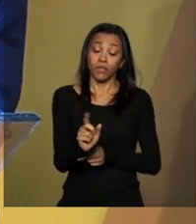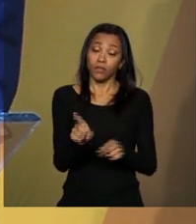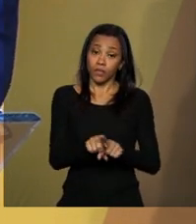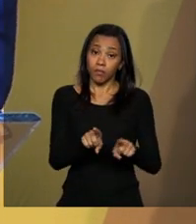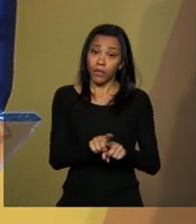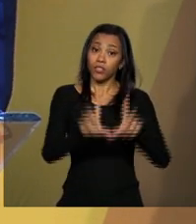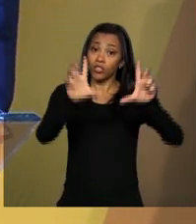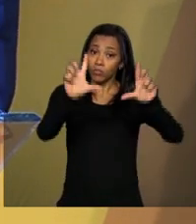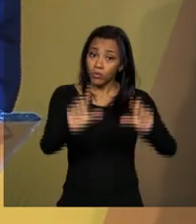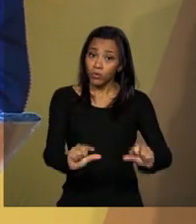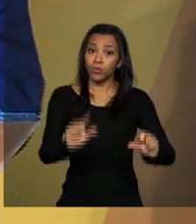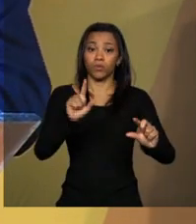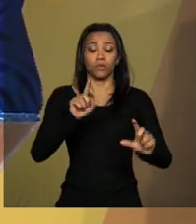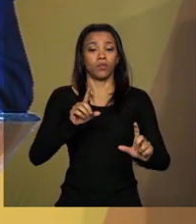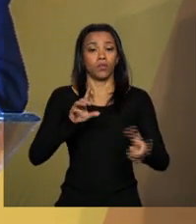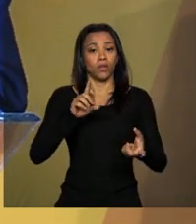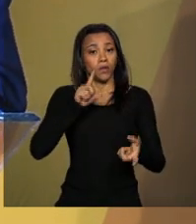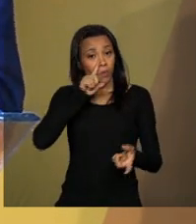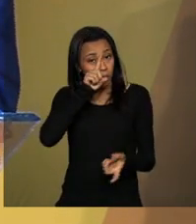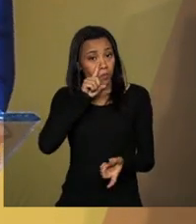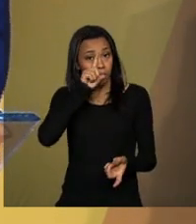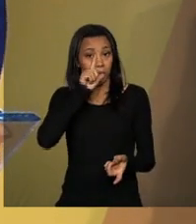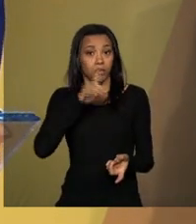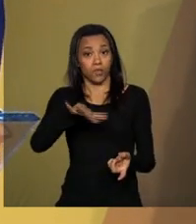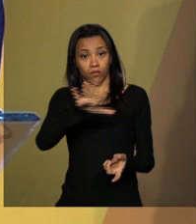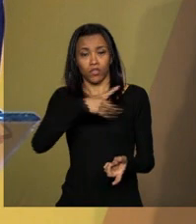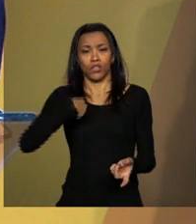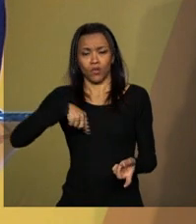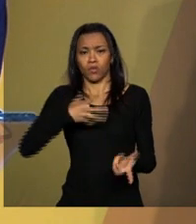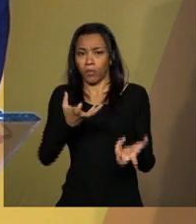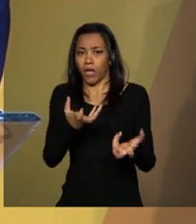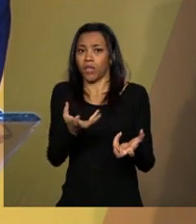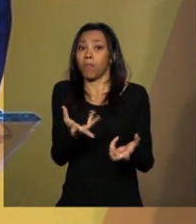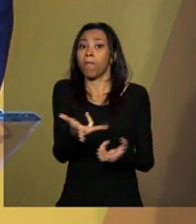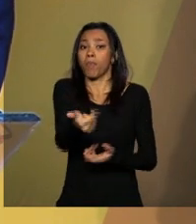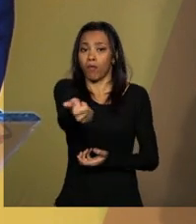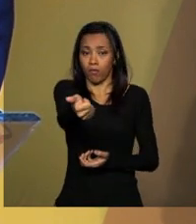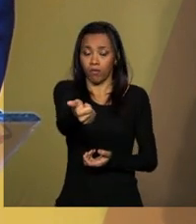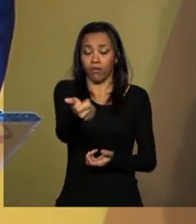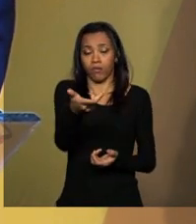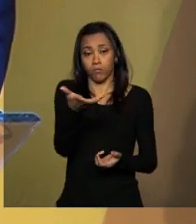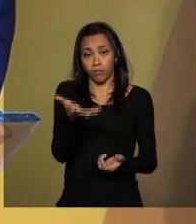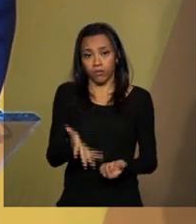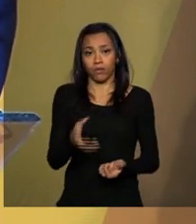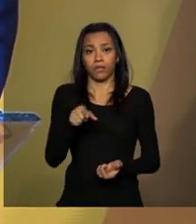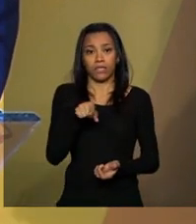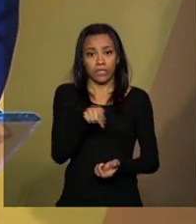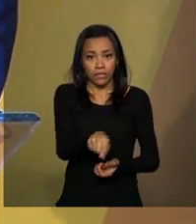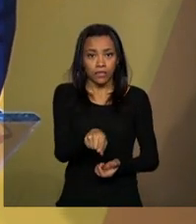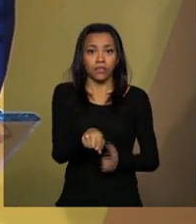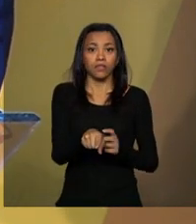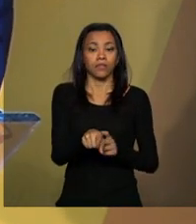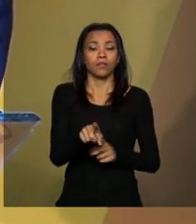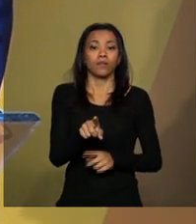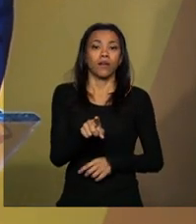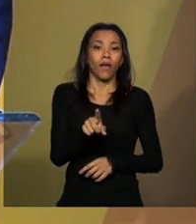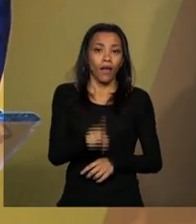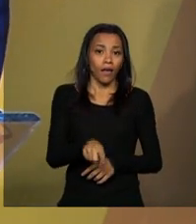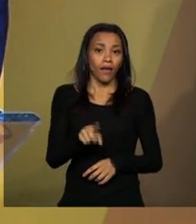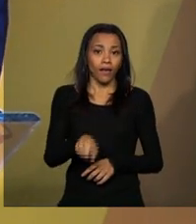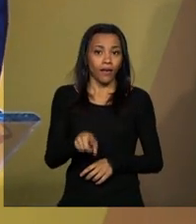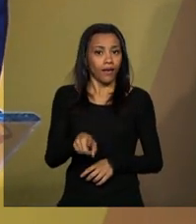risco que estamos tentando melhorar isso então seria seriam novidades